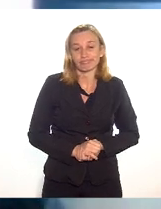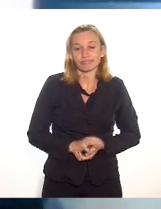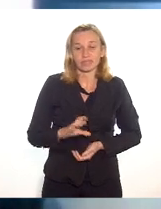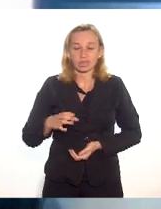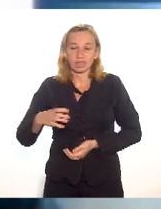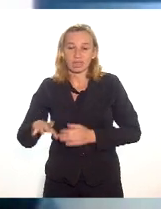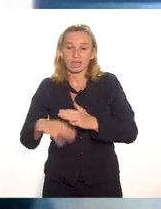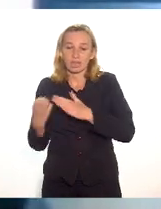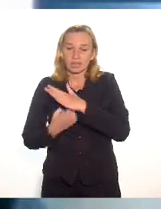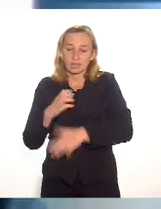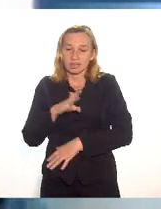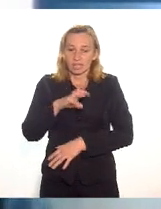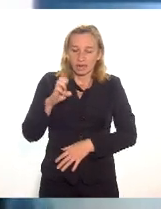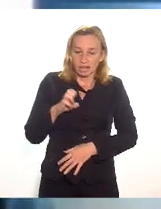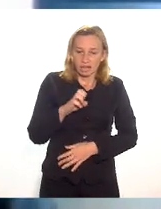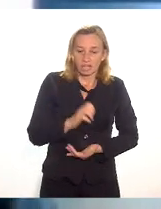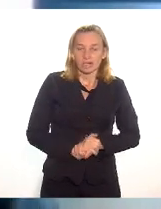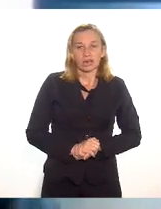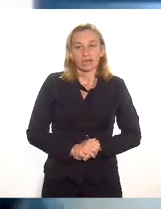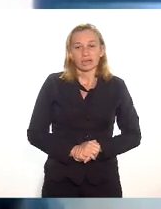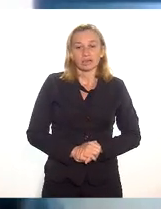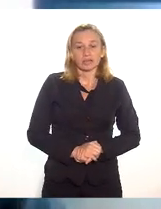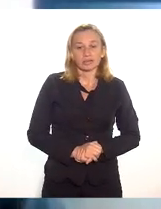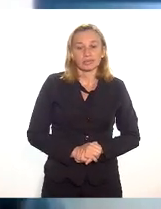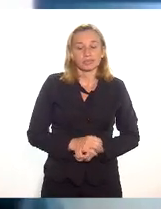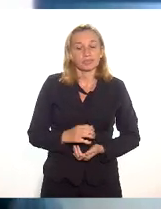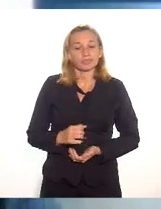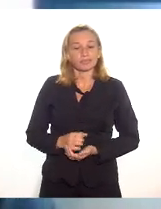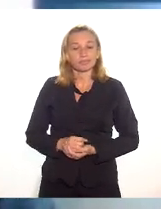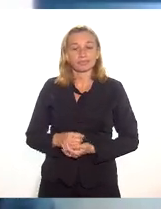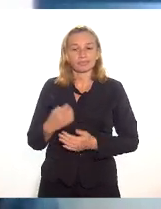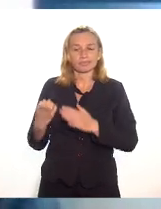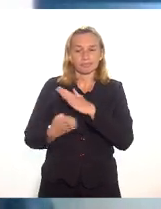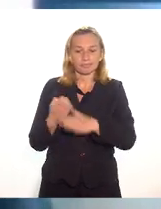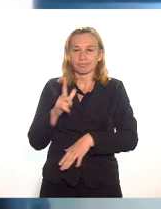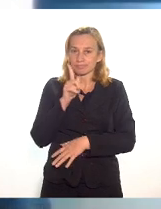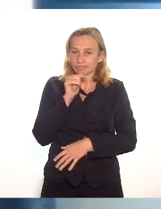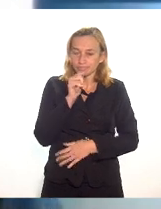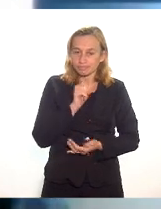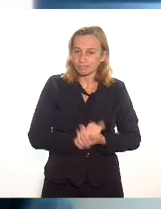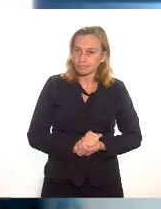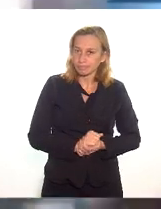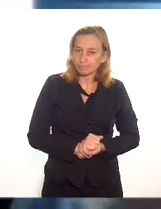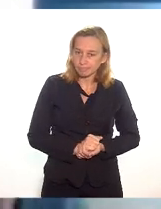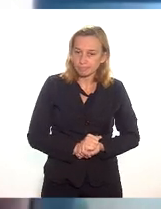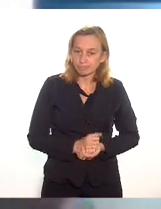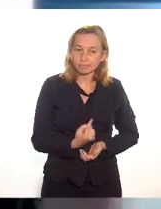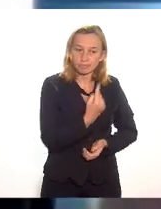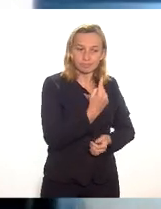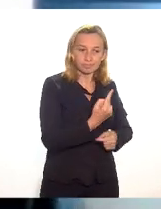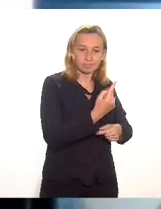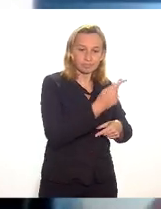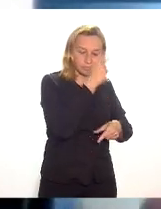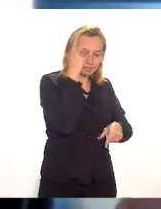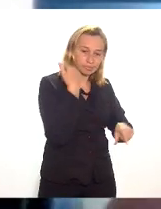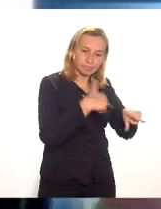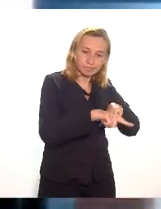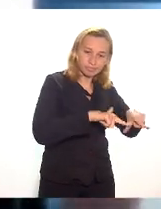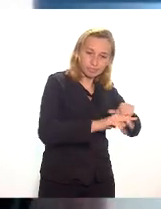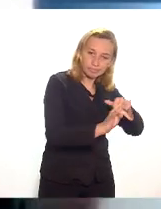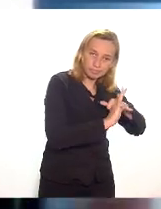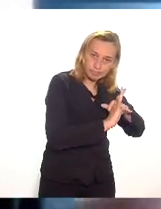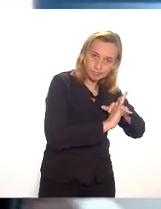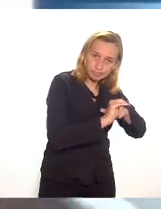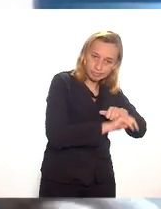Mônica Francisco falou muito bem. A SEDAI, quer dizer, uma coisa são os trabalhadores e os técnicos da